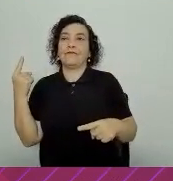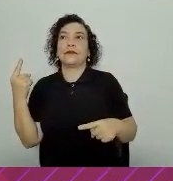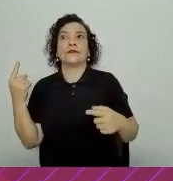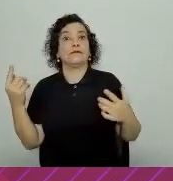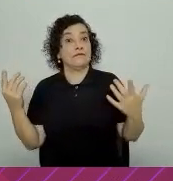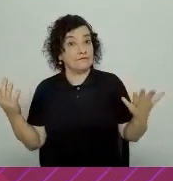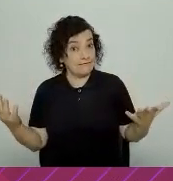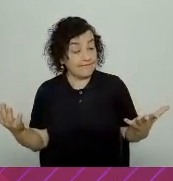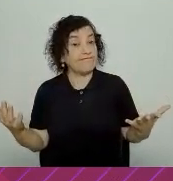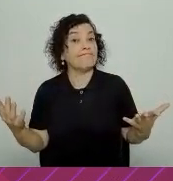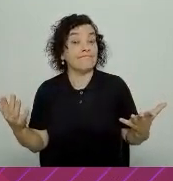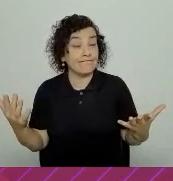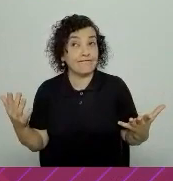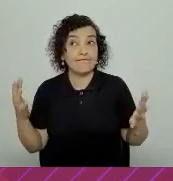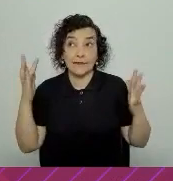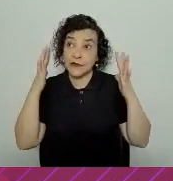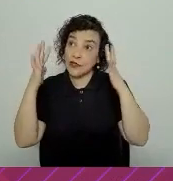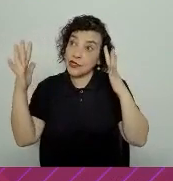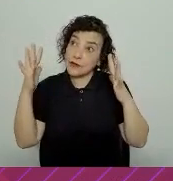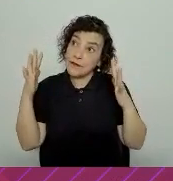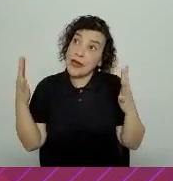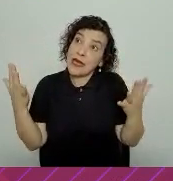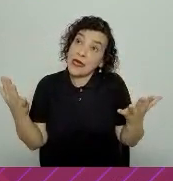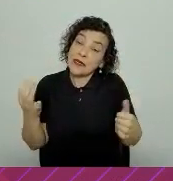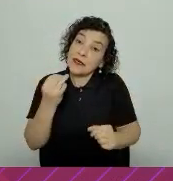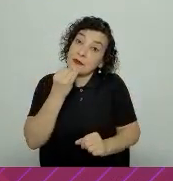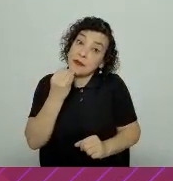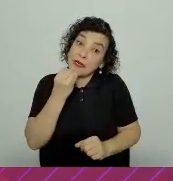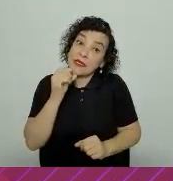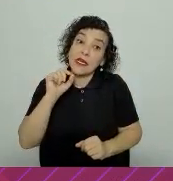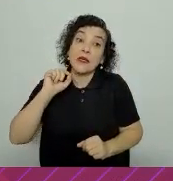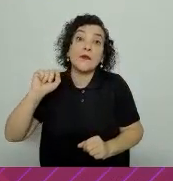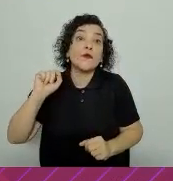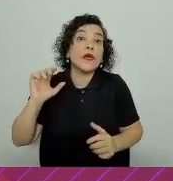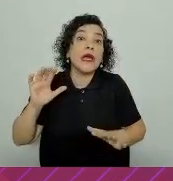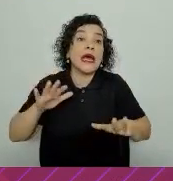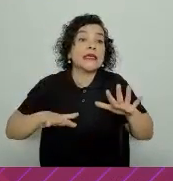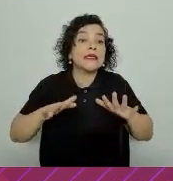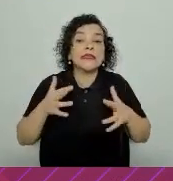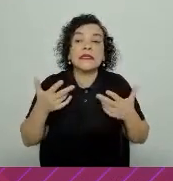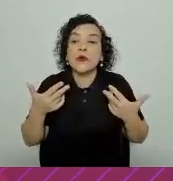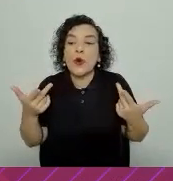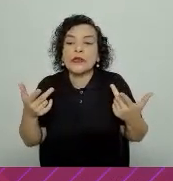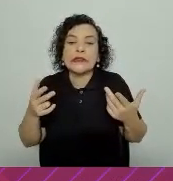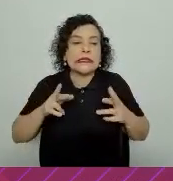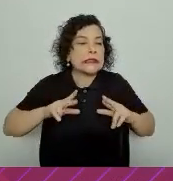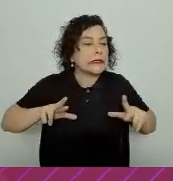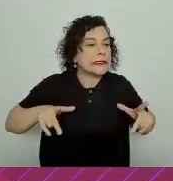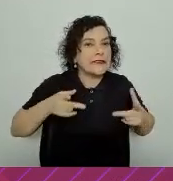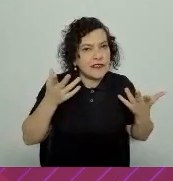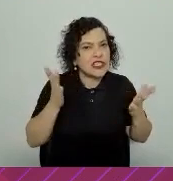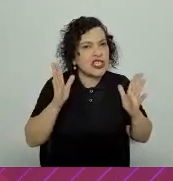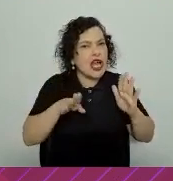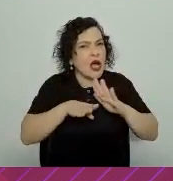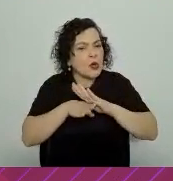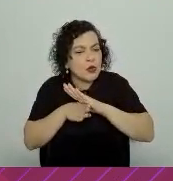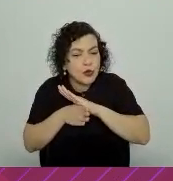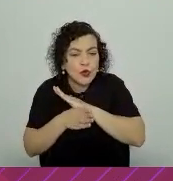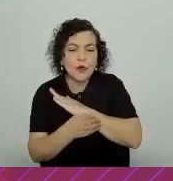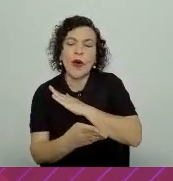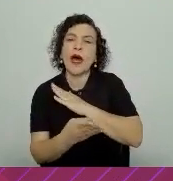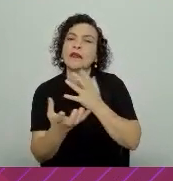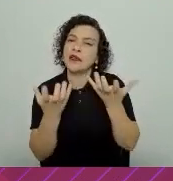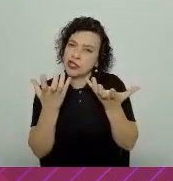fazer coisas que a gente tem engajamento a gente quer que as pessoas fiquem no nosso aplicativo